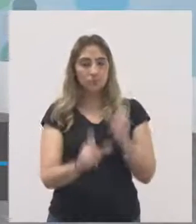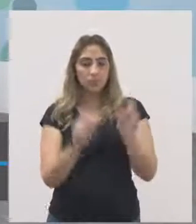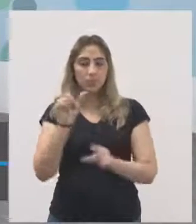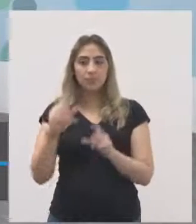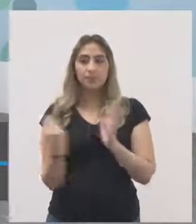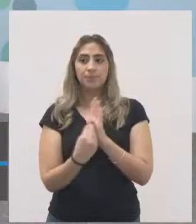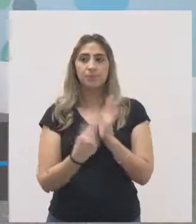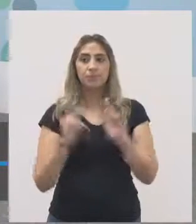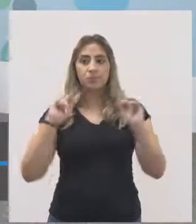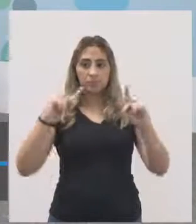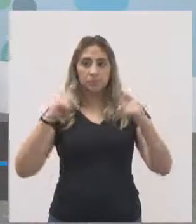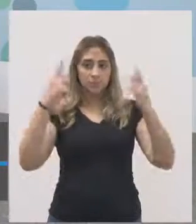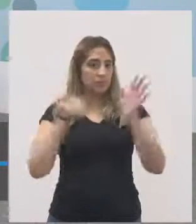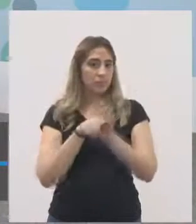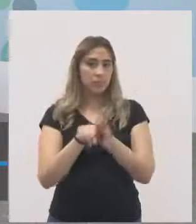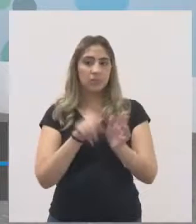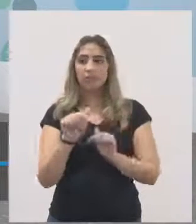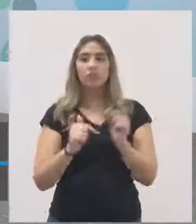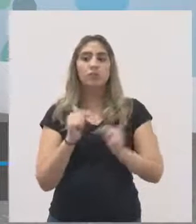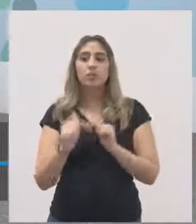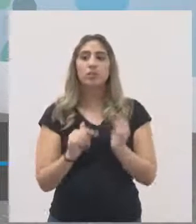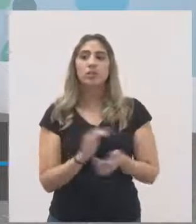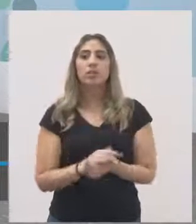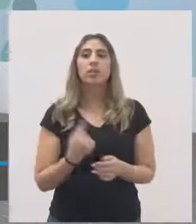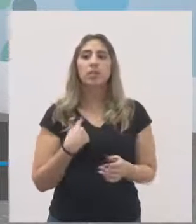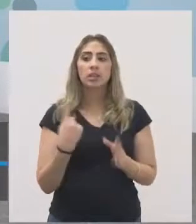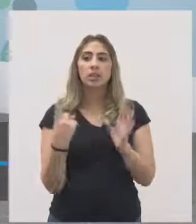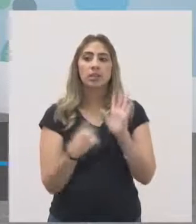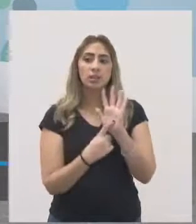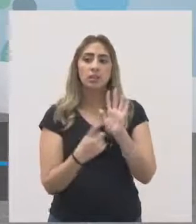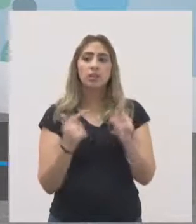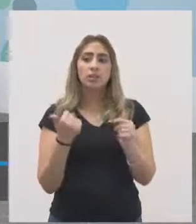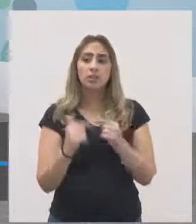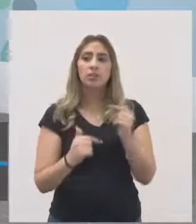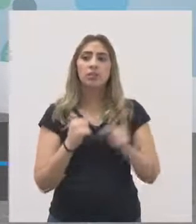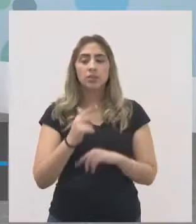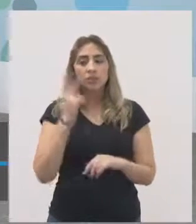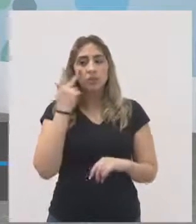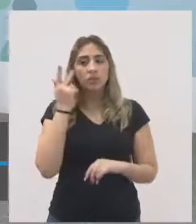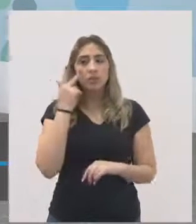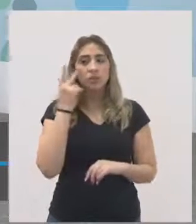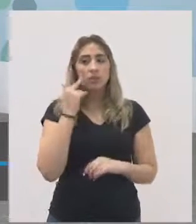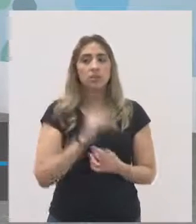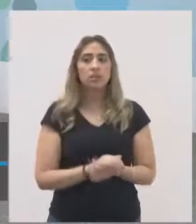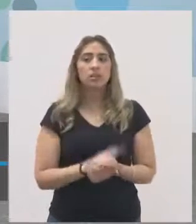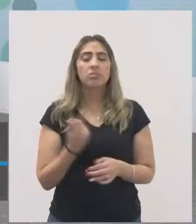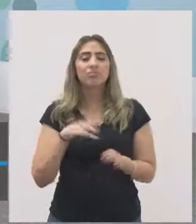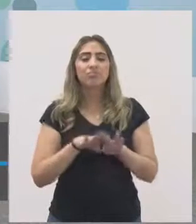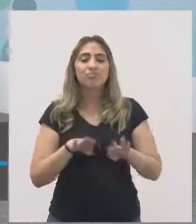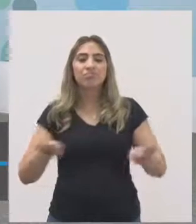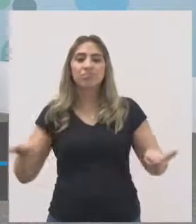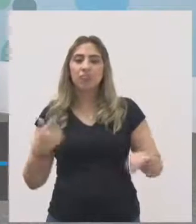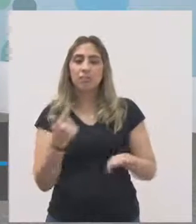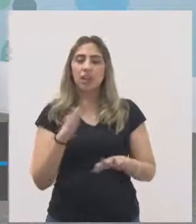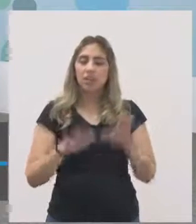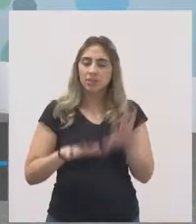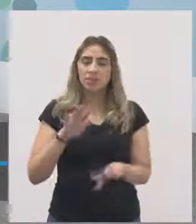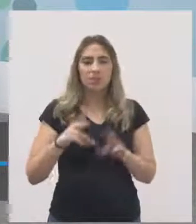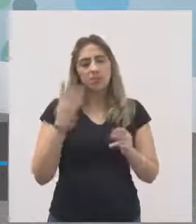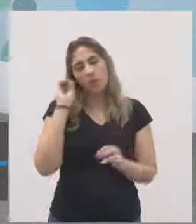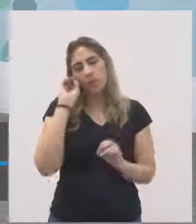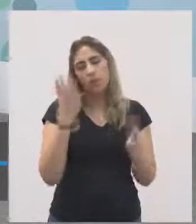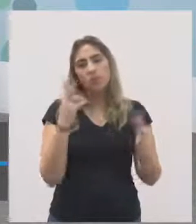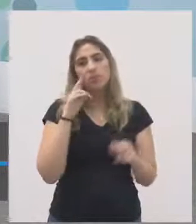aqui que o link da pesquisa não está funcionando. Eu cliquei aqui, está funcionando, deve ser alguma instabilidade, tá bom? Eu peço que